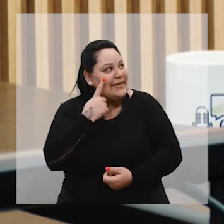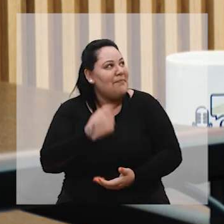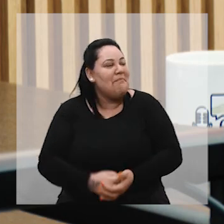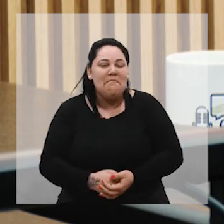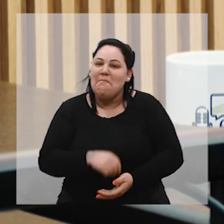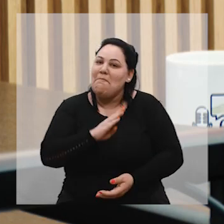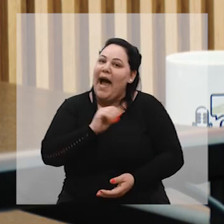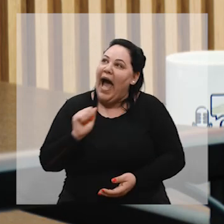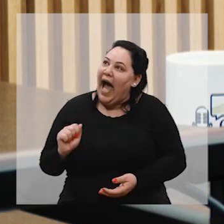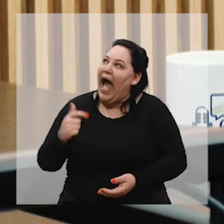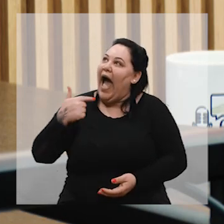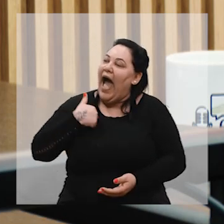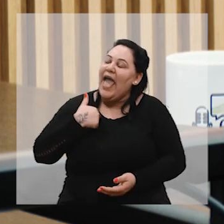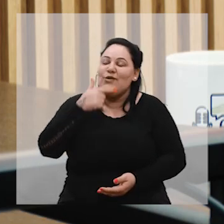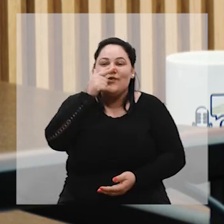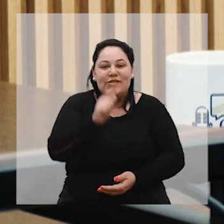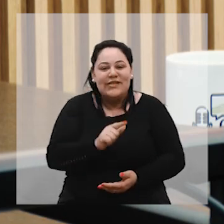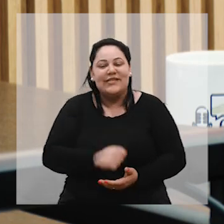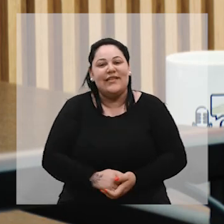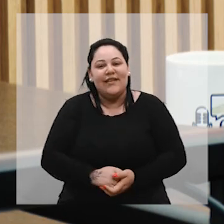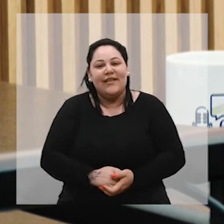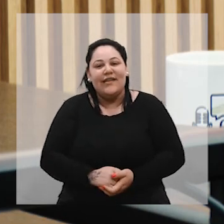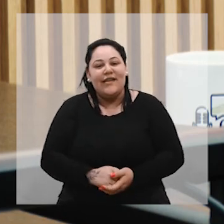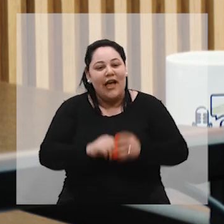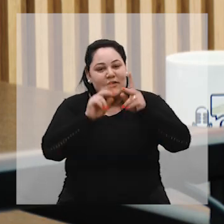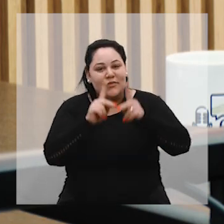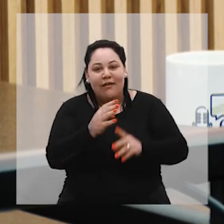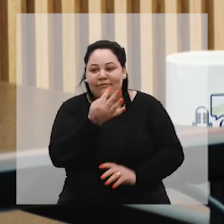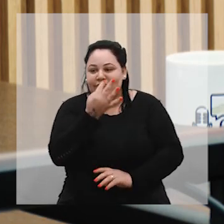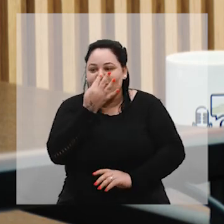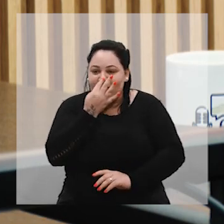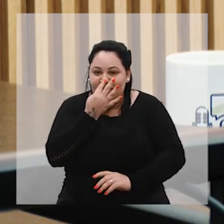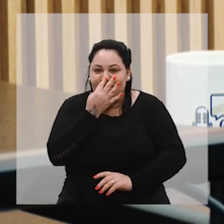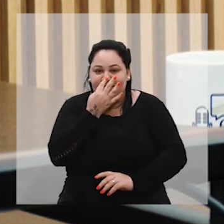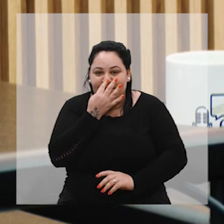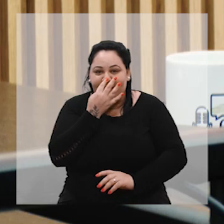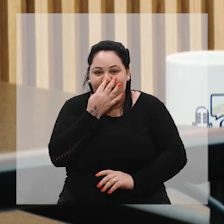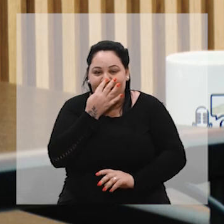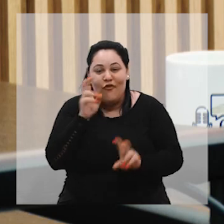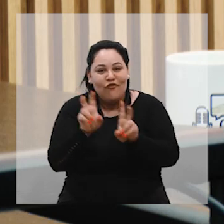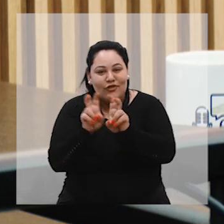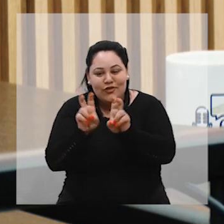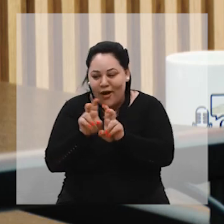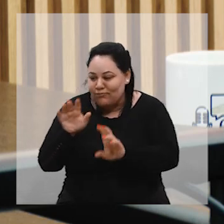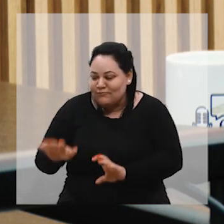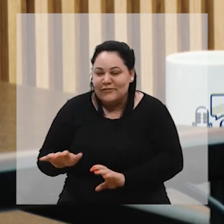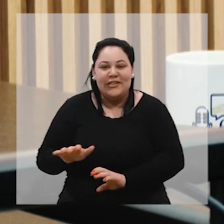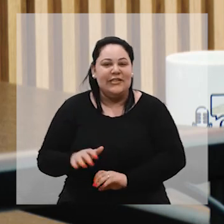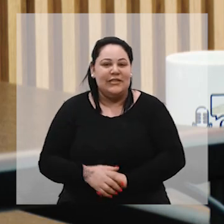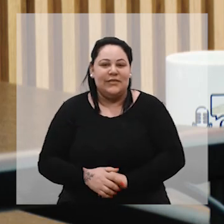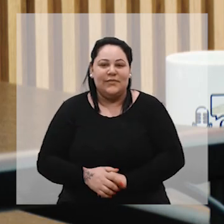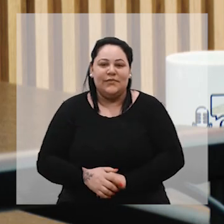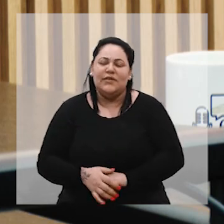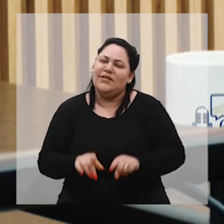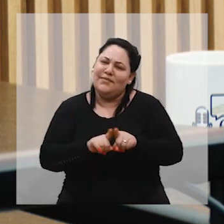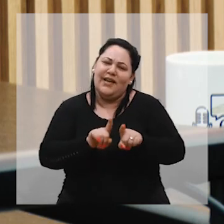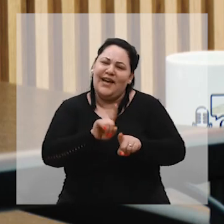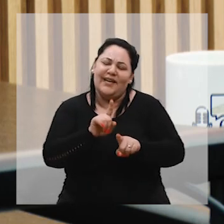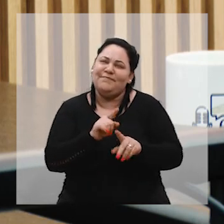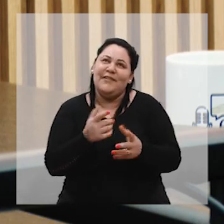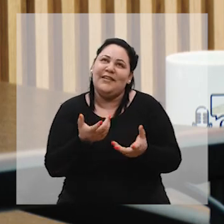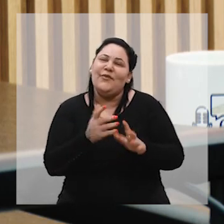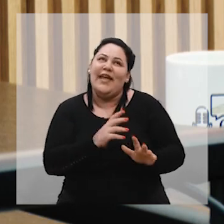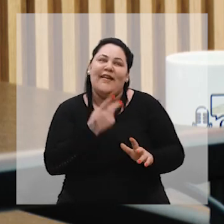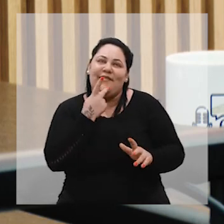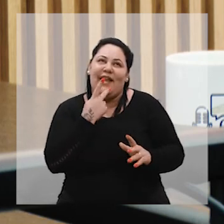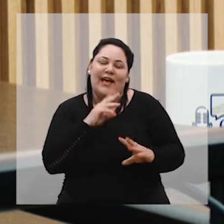não é que deu certo, não é que as pessoas estão olhando pro futsal de nanismo, cara. E assim, a gente não quer falar